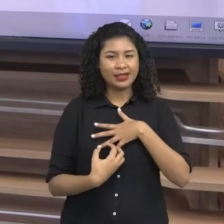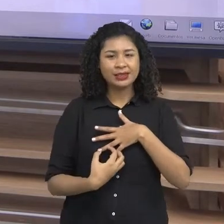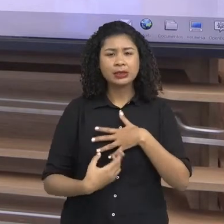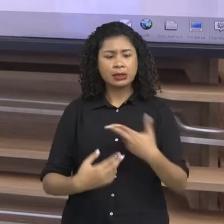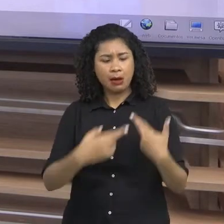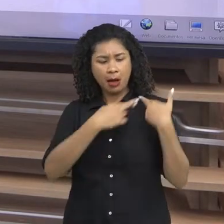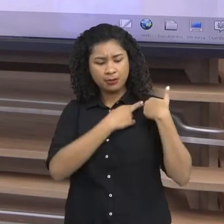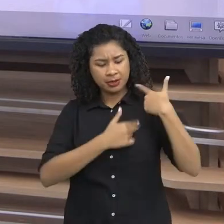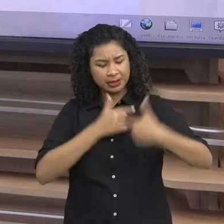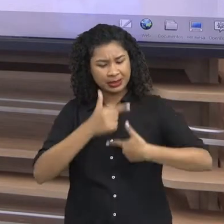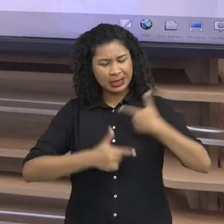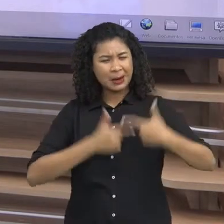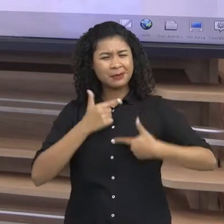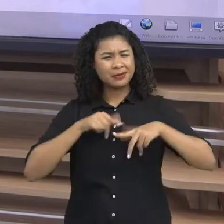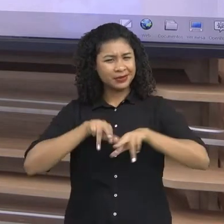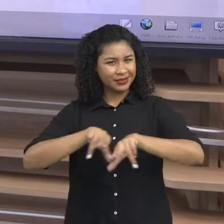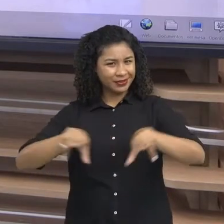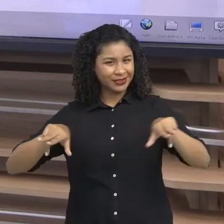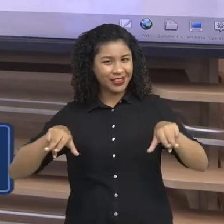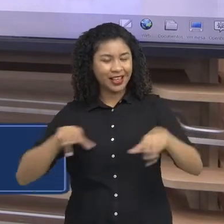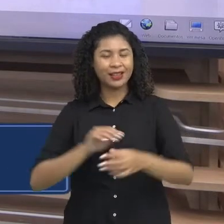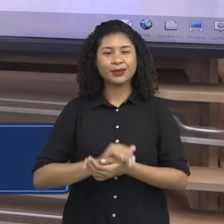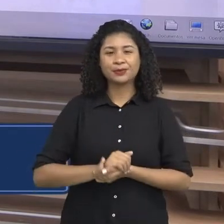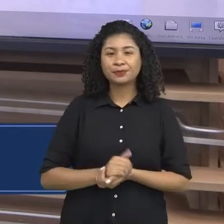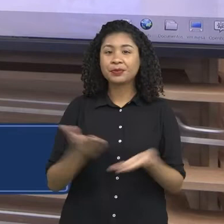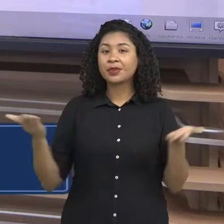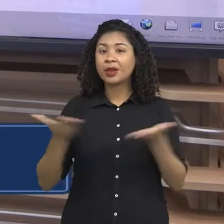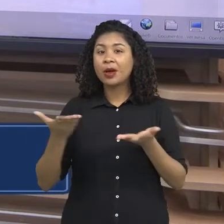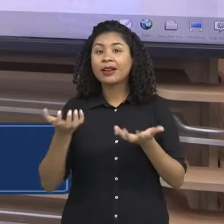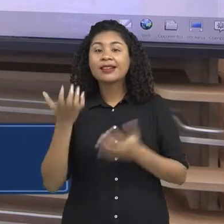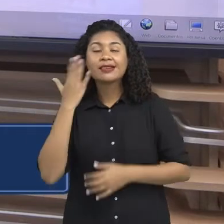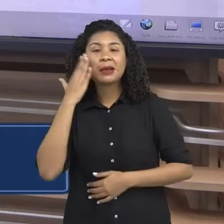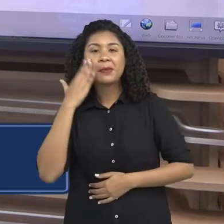funções. E aí a gente vai observar se tem alguma participação dos